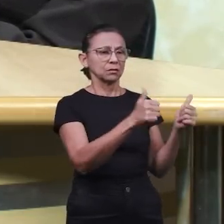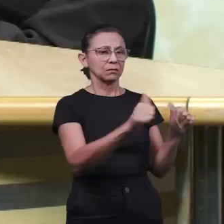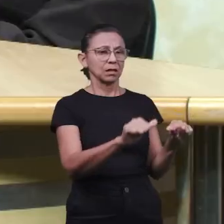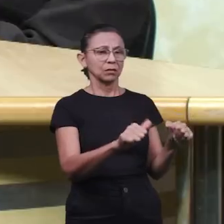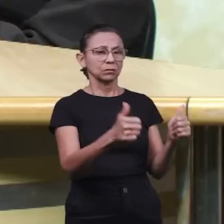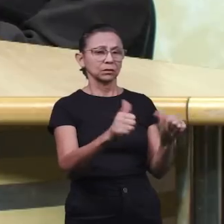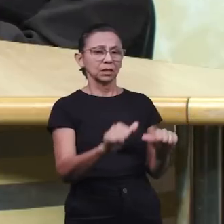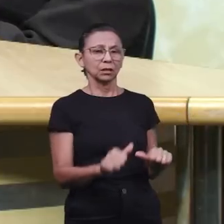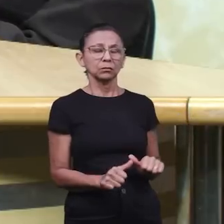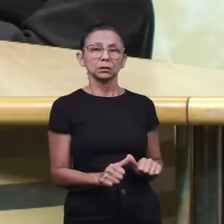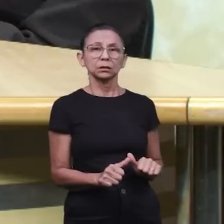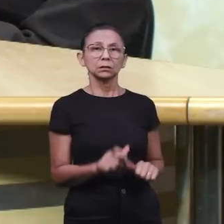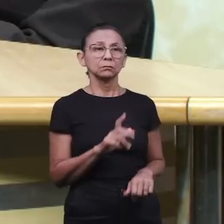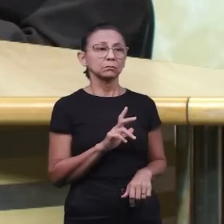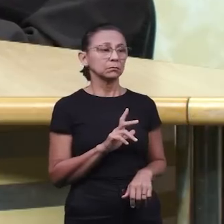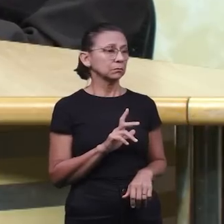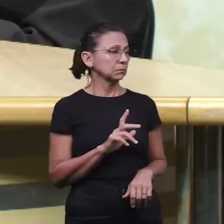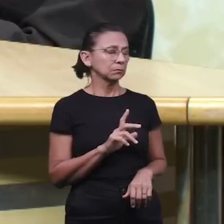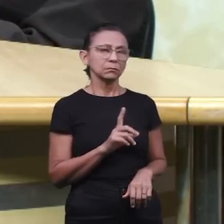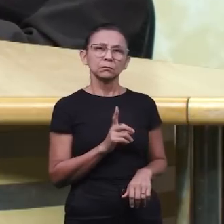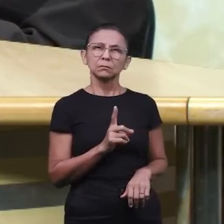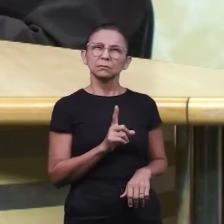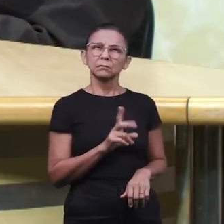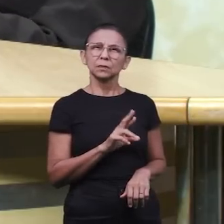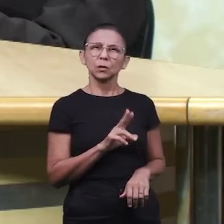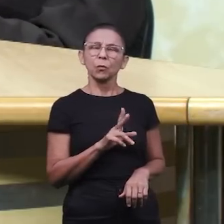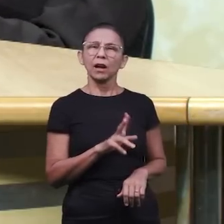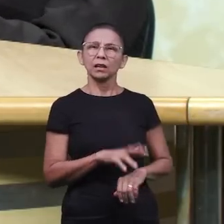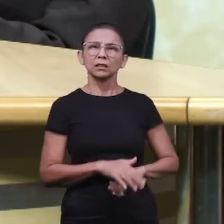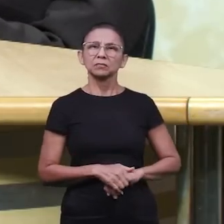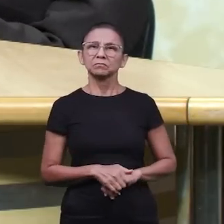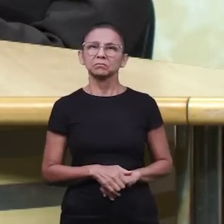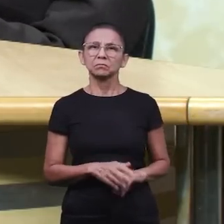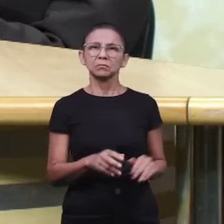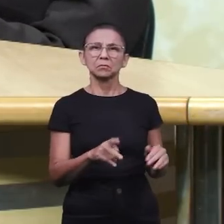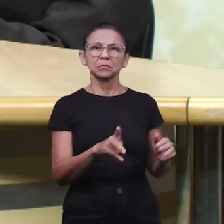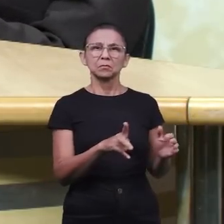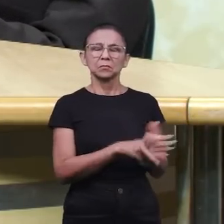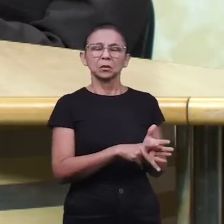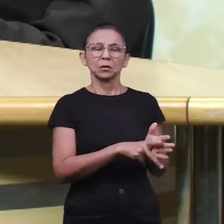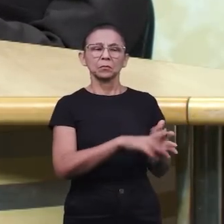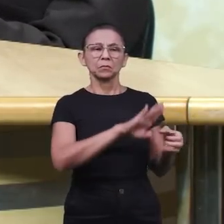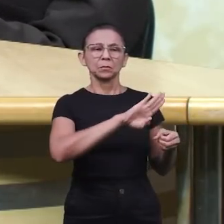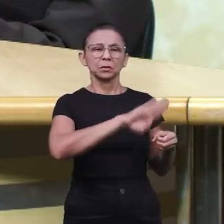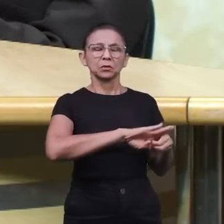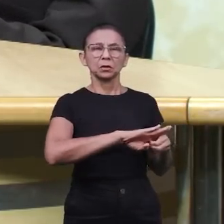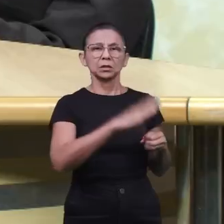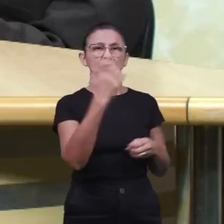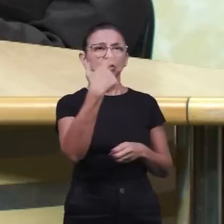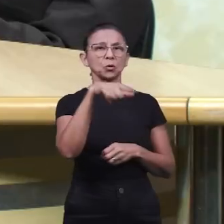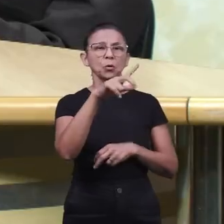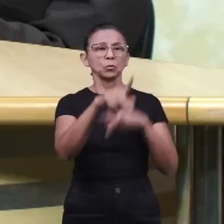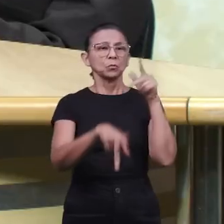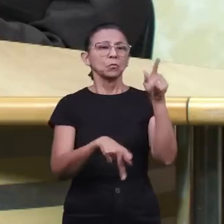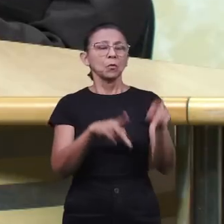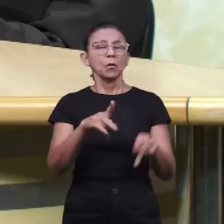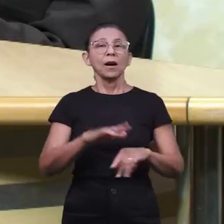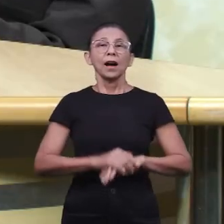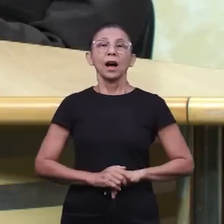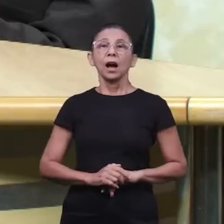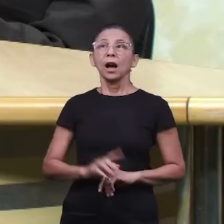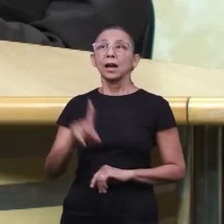dos deuses dos povos dominados, nem dele nem dominados. Era um Deus